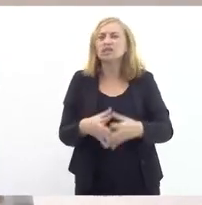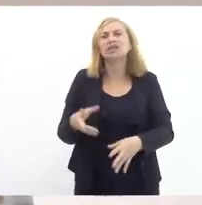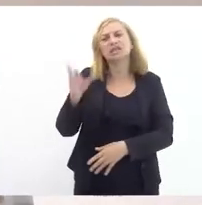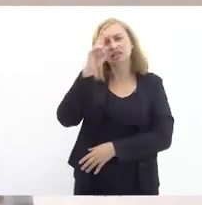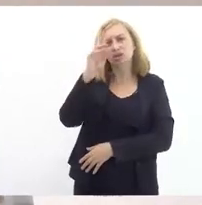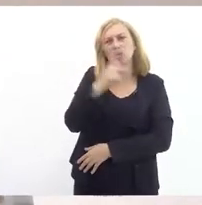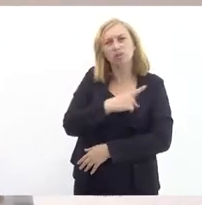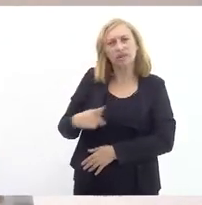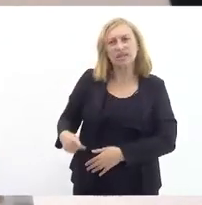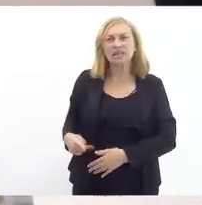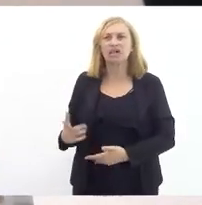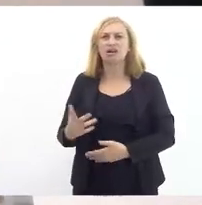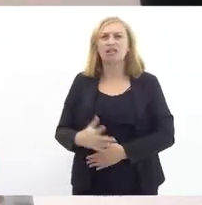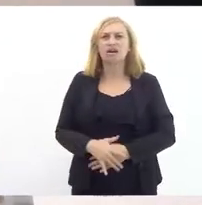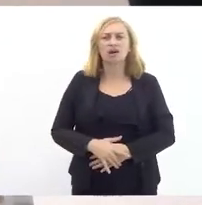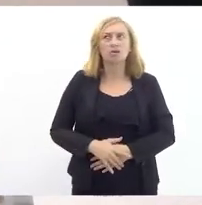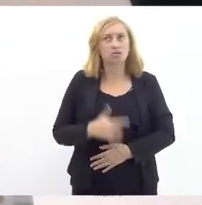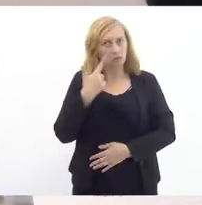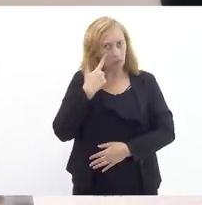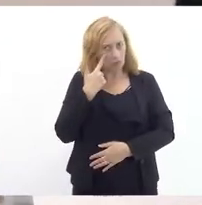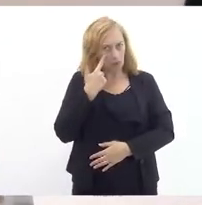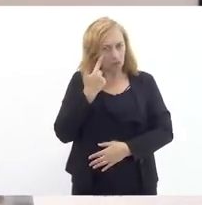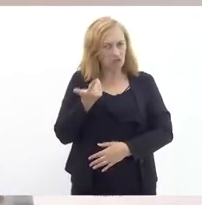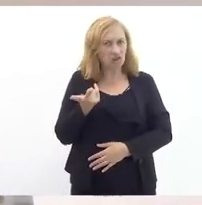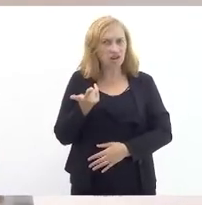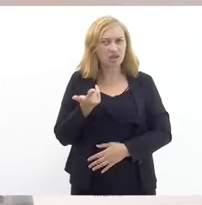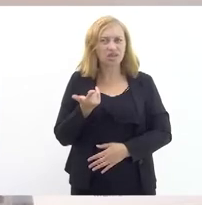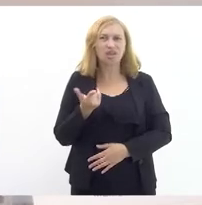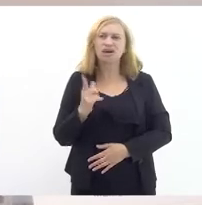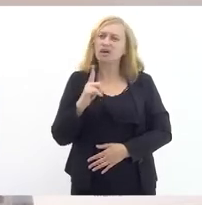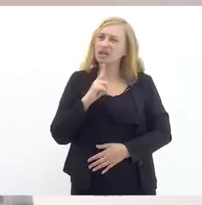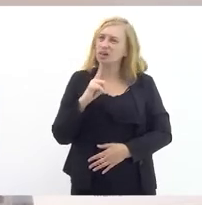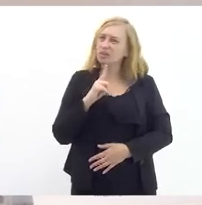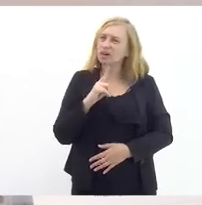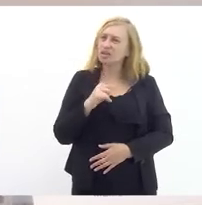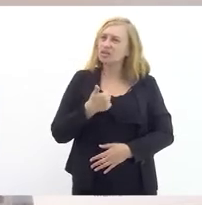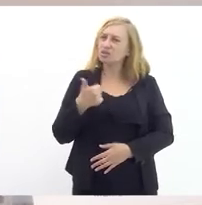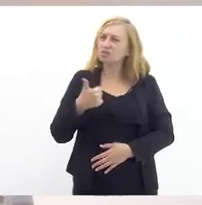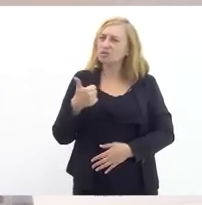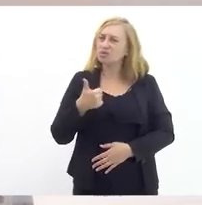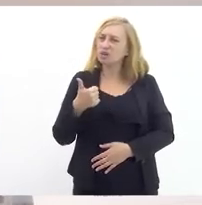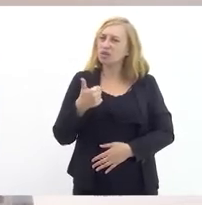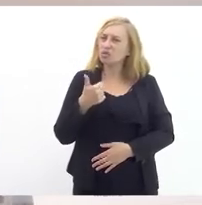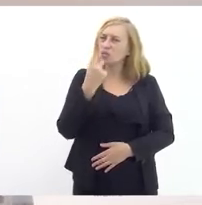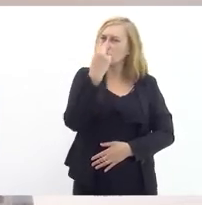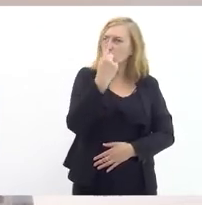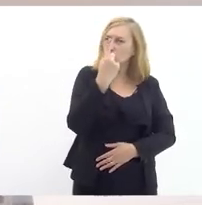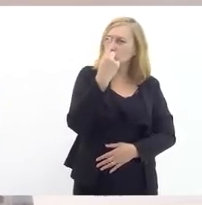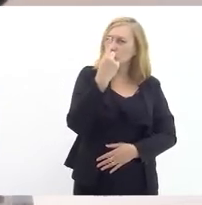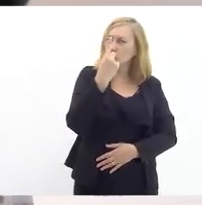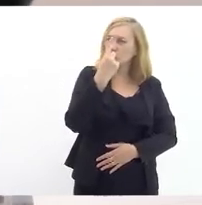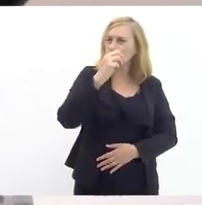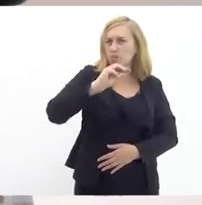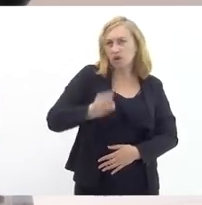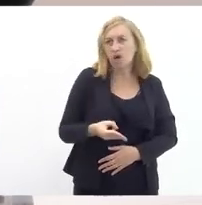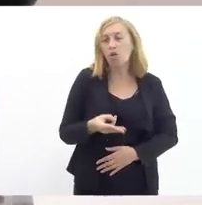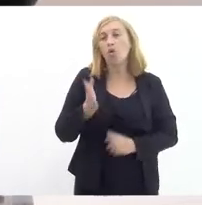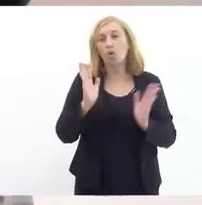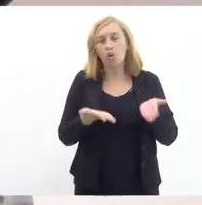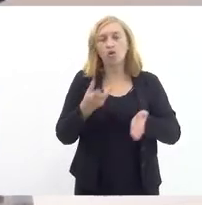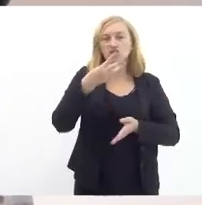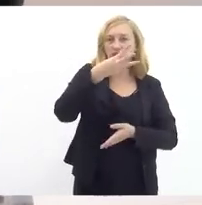presidente, olha só, era para ter na primeira etapa 1 milhão. Hoje tem